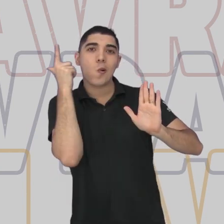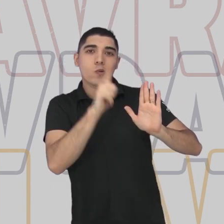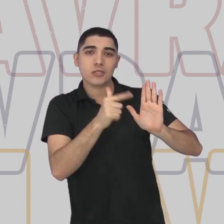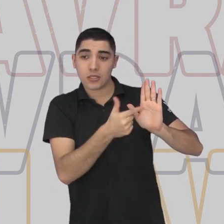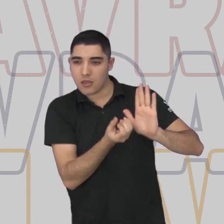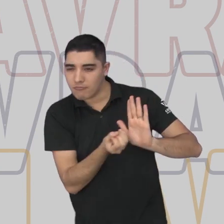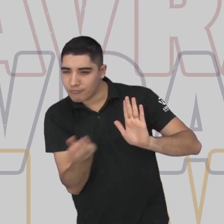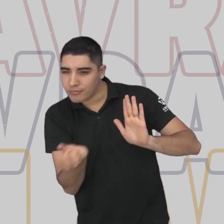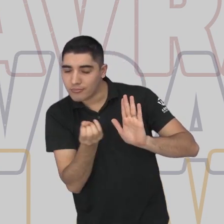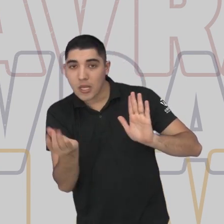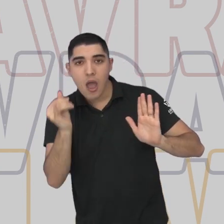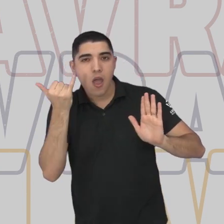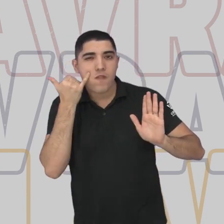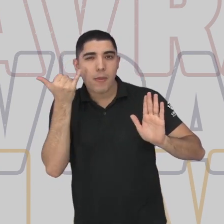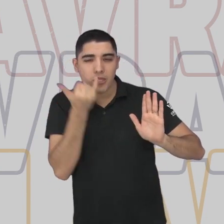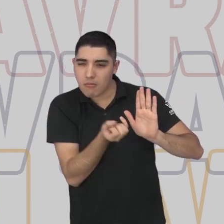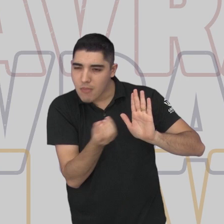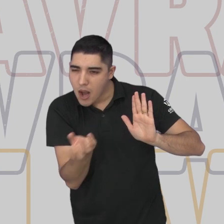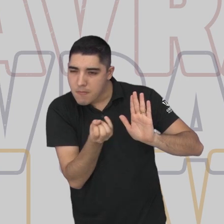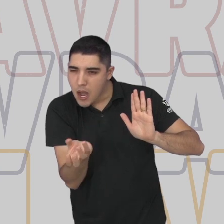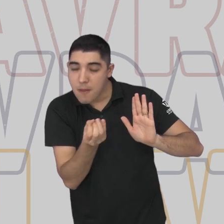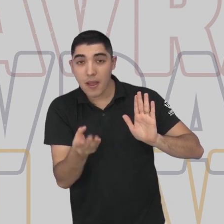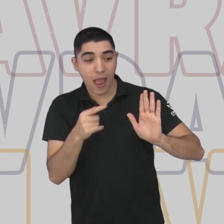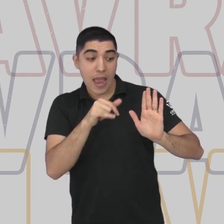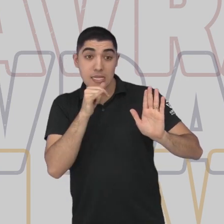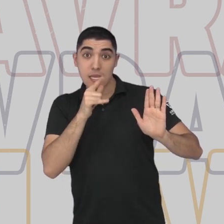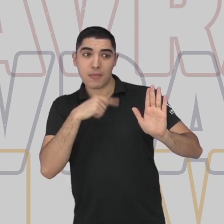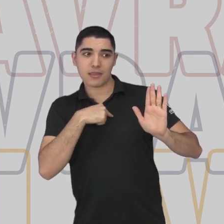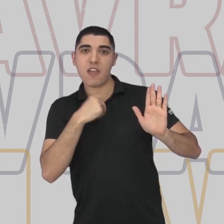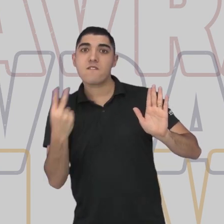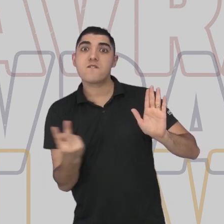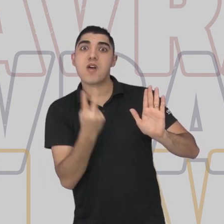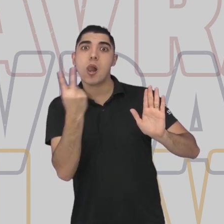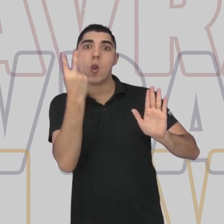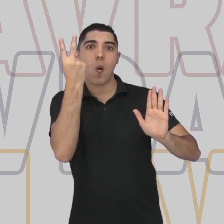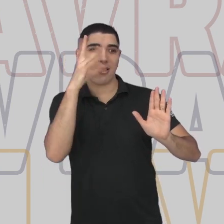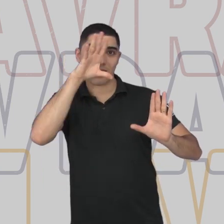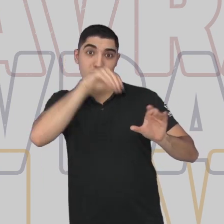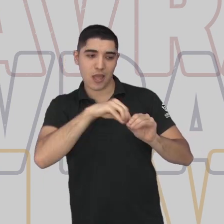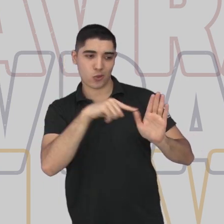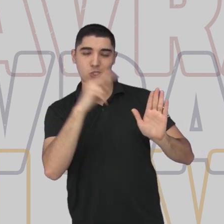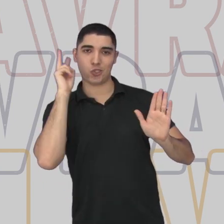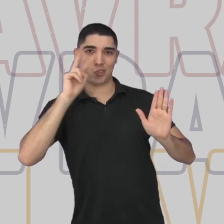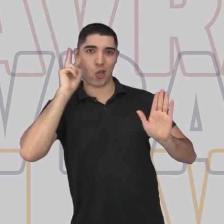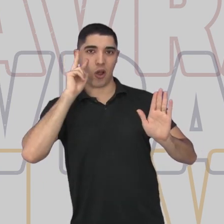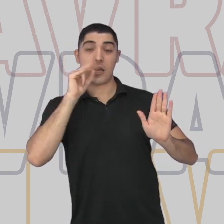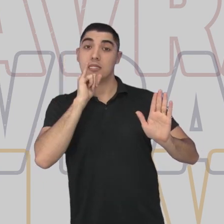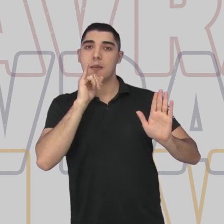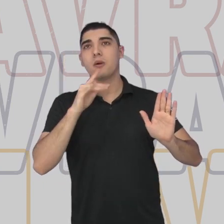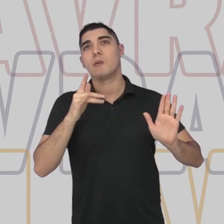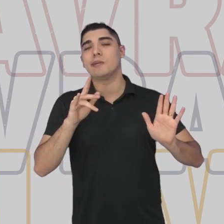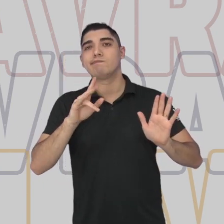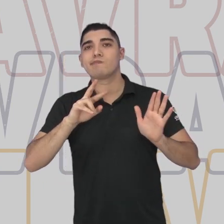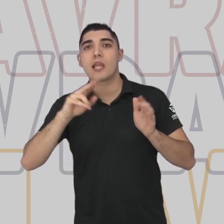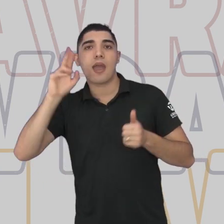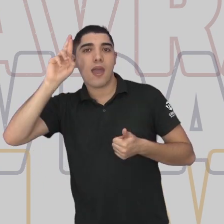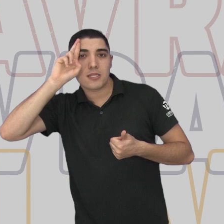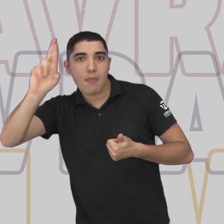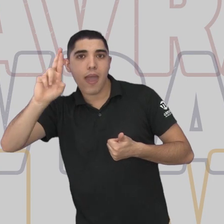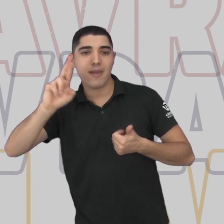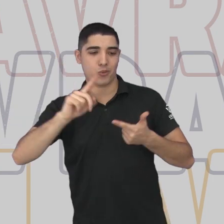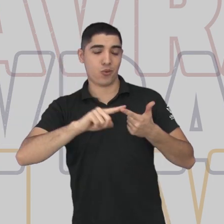as informações e colocar algo que você quer que seja como valor, né? Então, há o valor de respeito, o